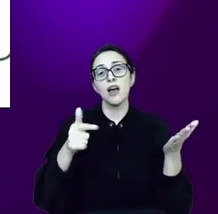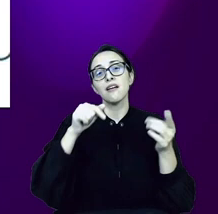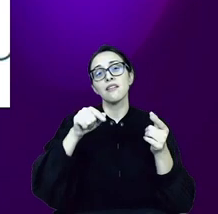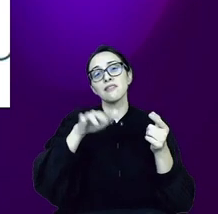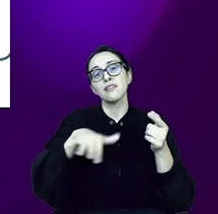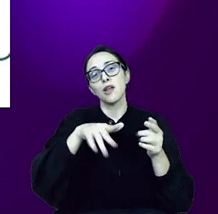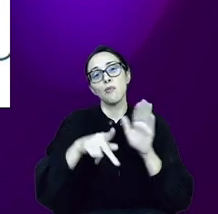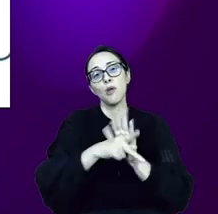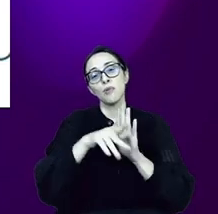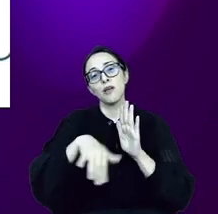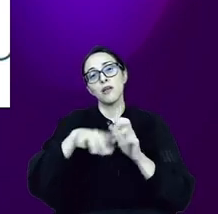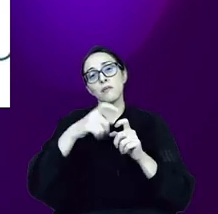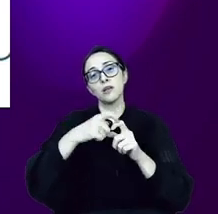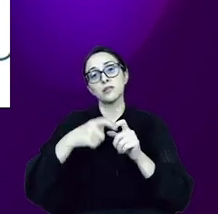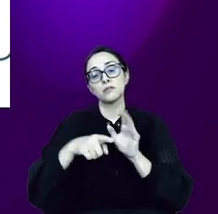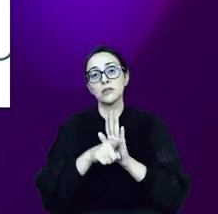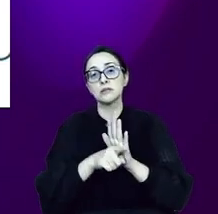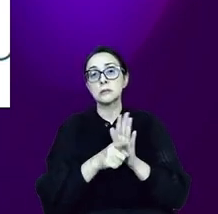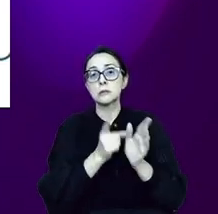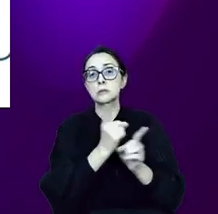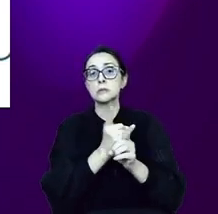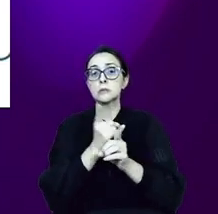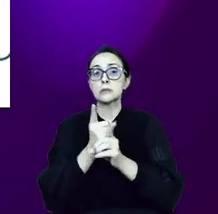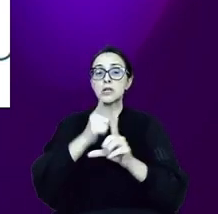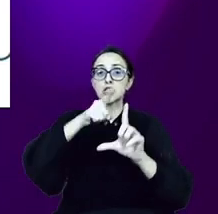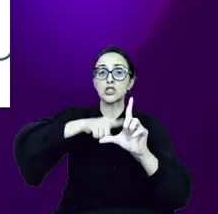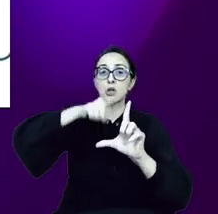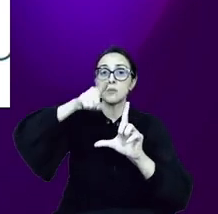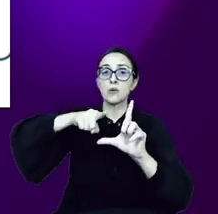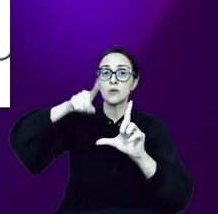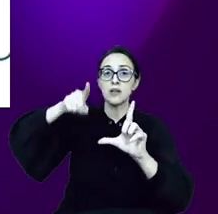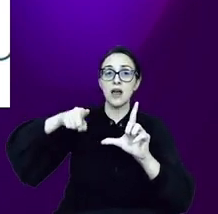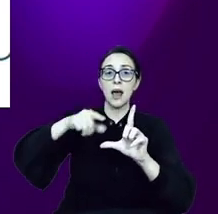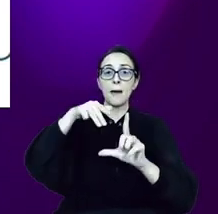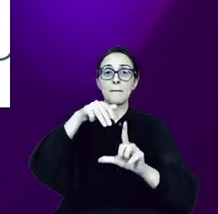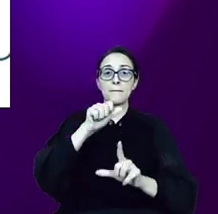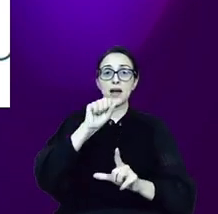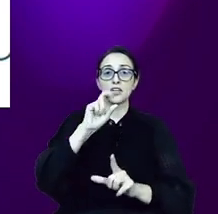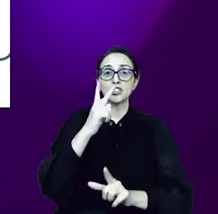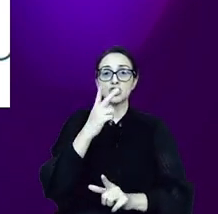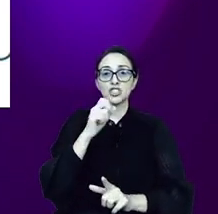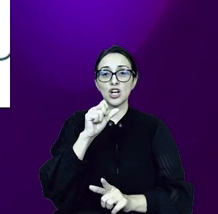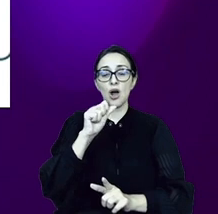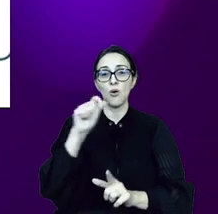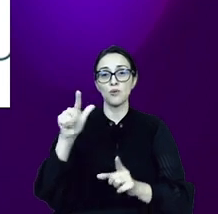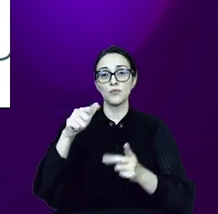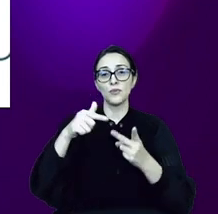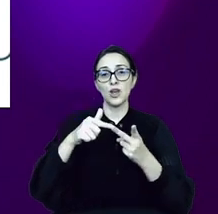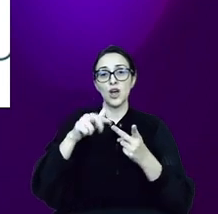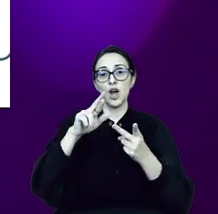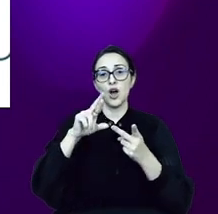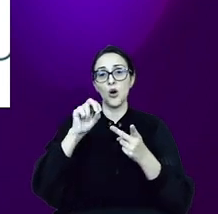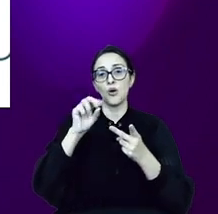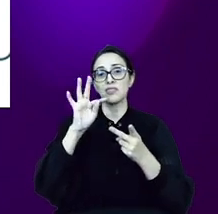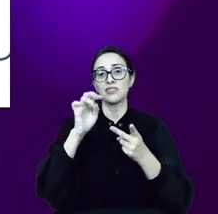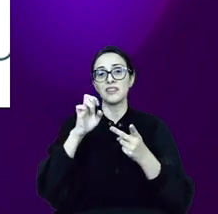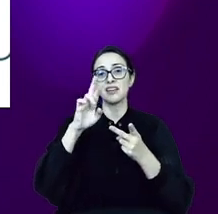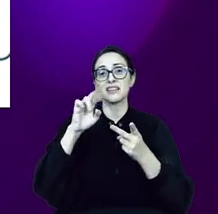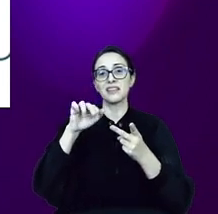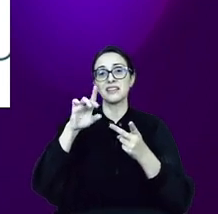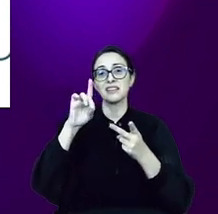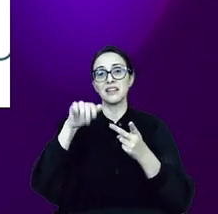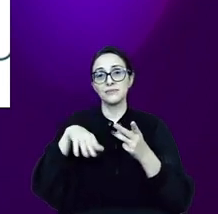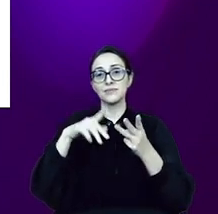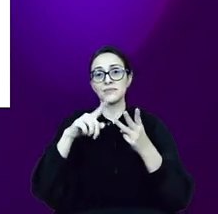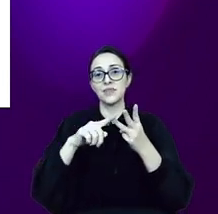nós identificamos das diferentes escalas tomográficas de Marshall, Rotterdam e Helsing. Realmente, Rotterdam